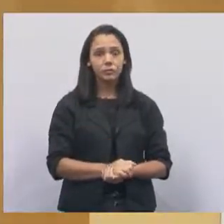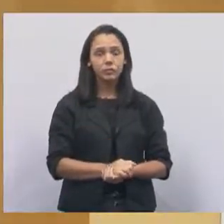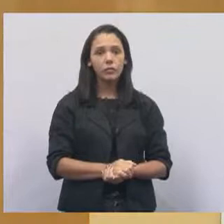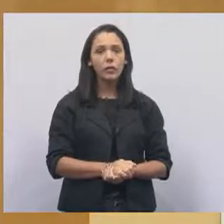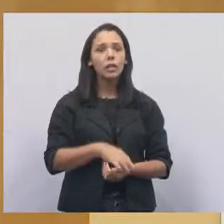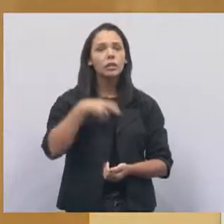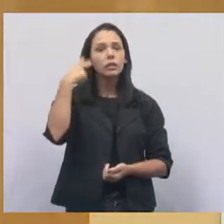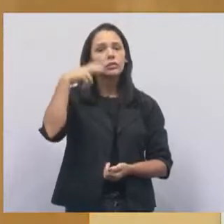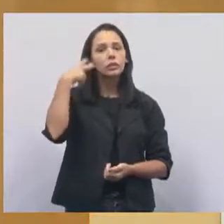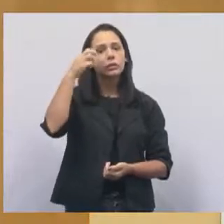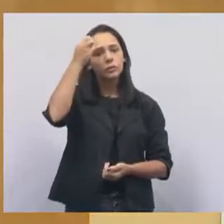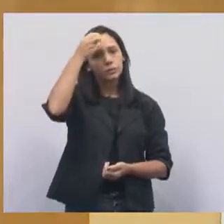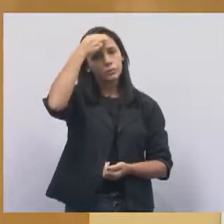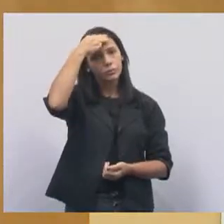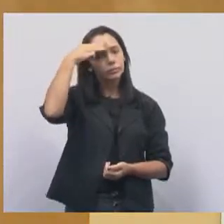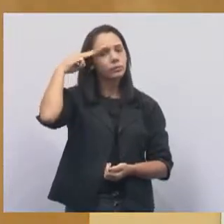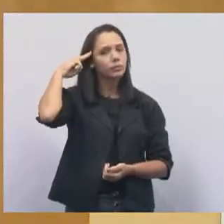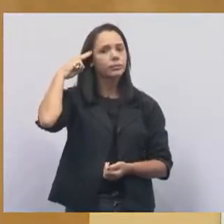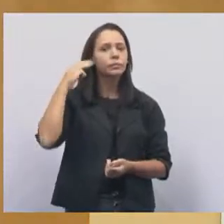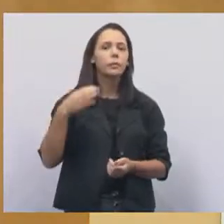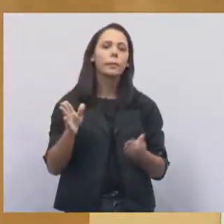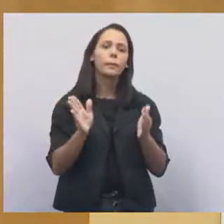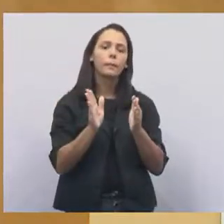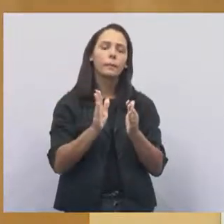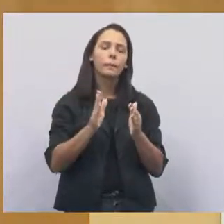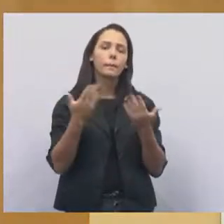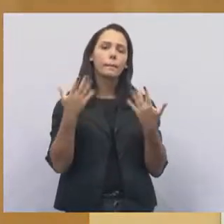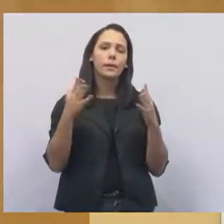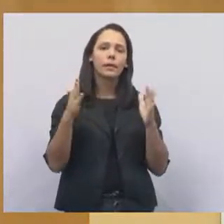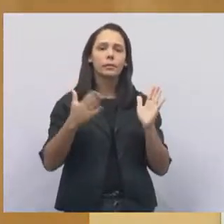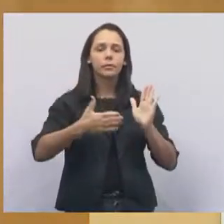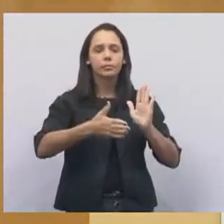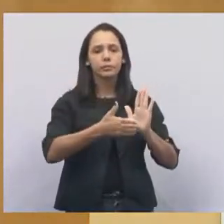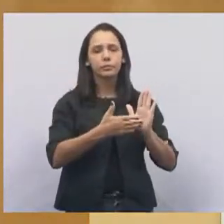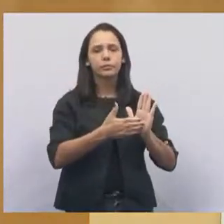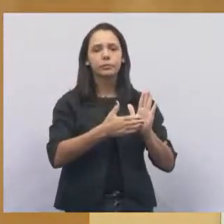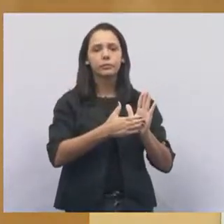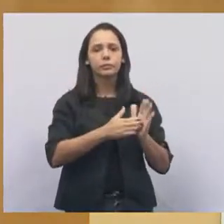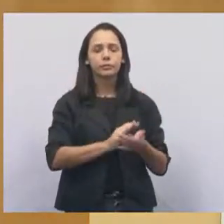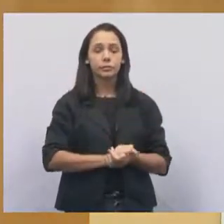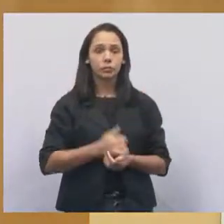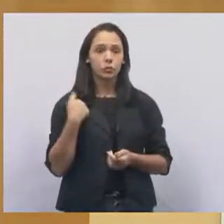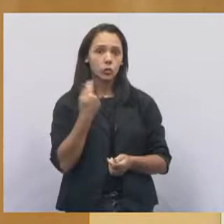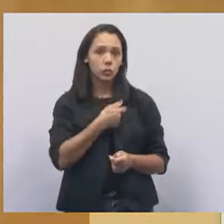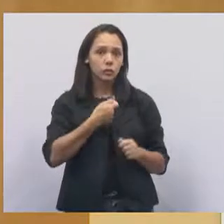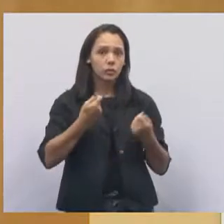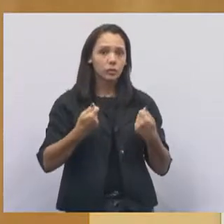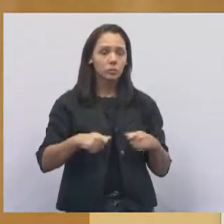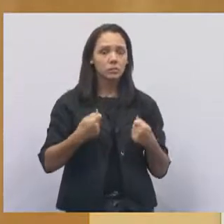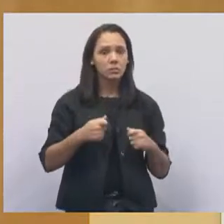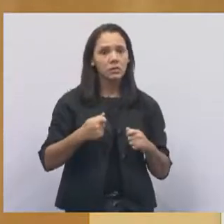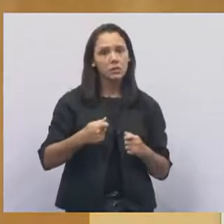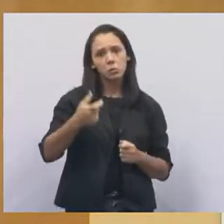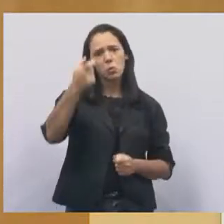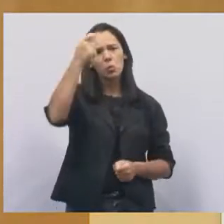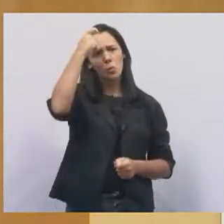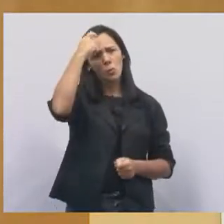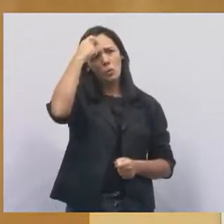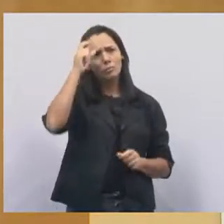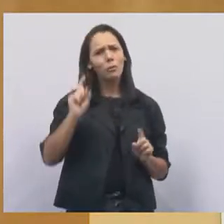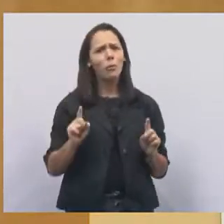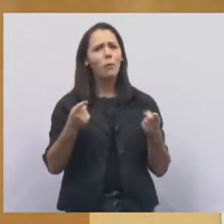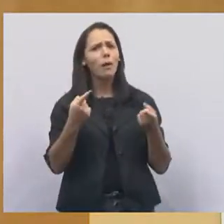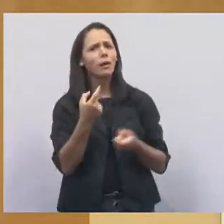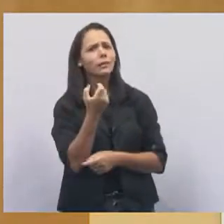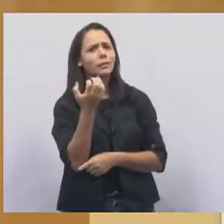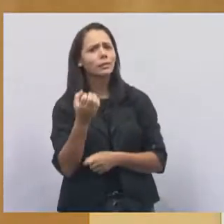parabéns pelo pela propositura e eu acho incrível né a gente tem que fazer conscientização contra queimadas Que